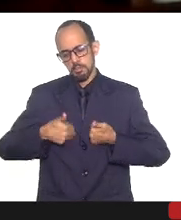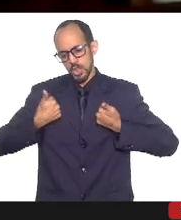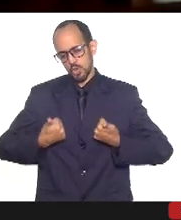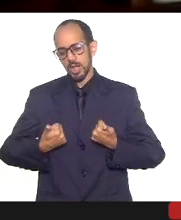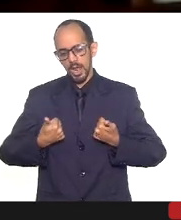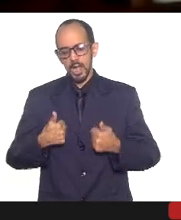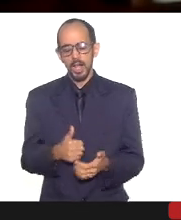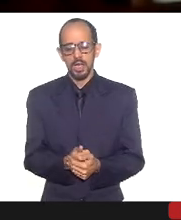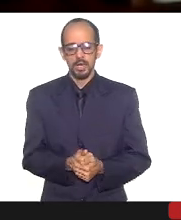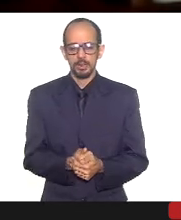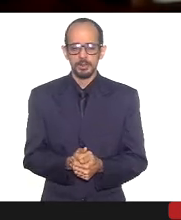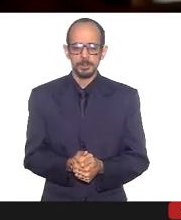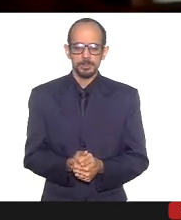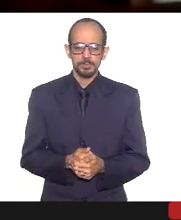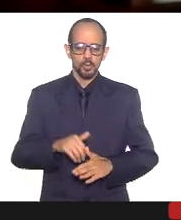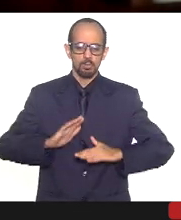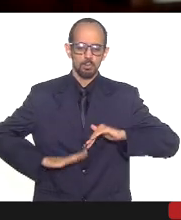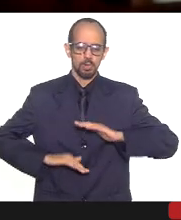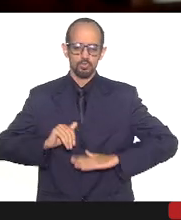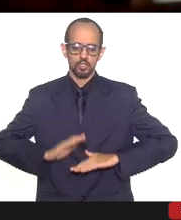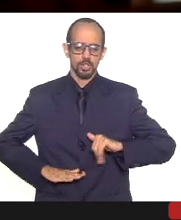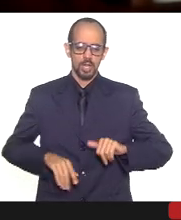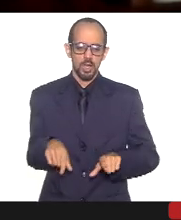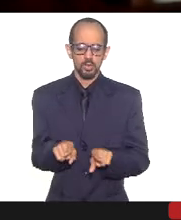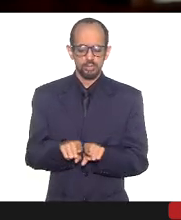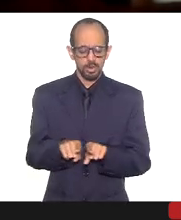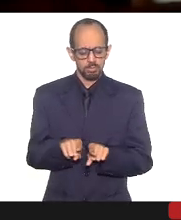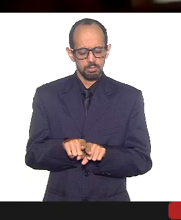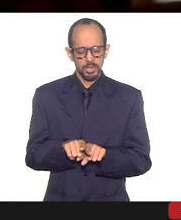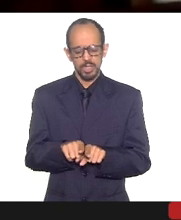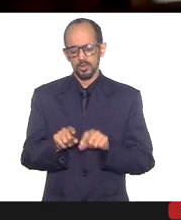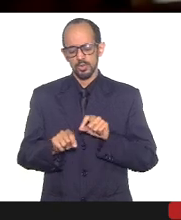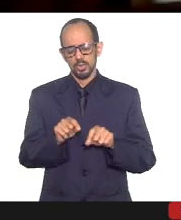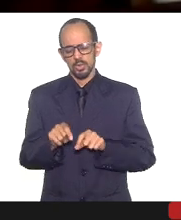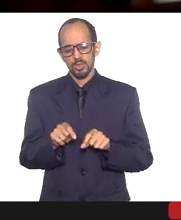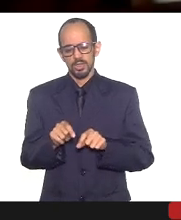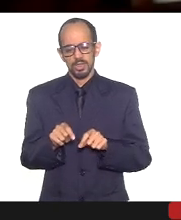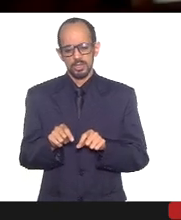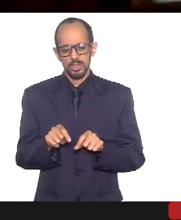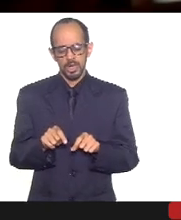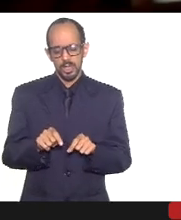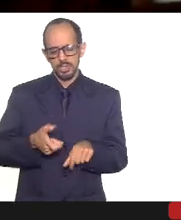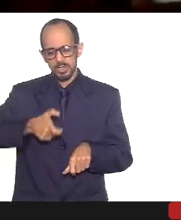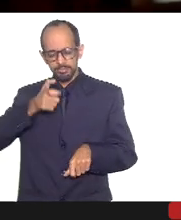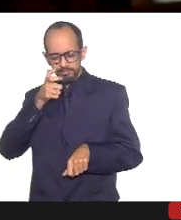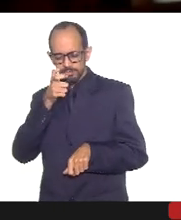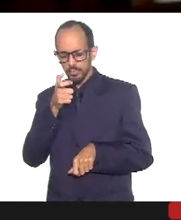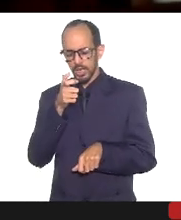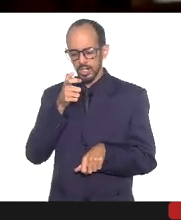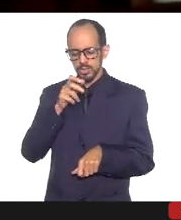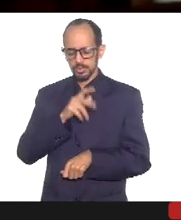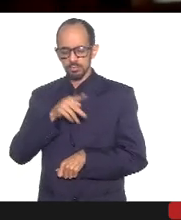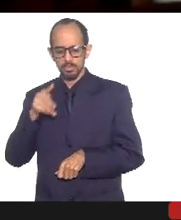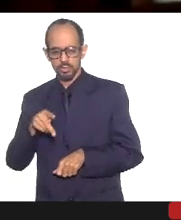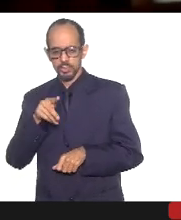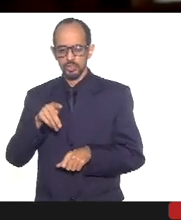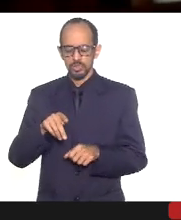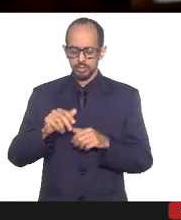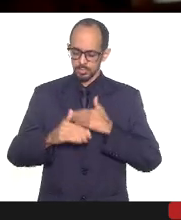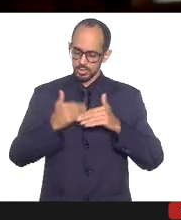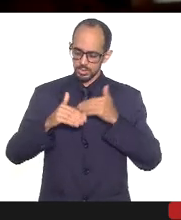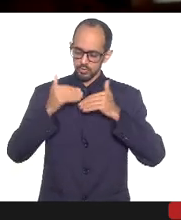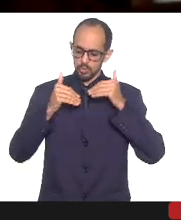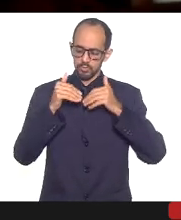profissional, né? E acredito que a dedicação que os professores necessitam para que possa realmente desenvolver um bom